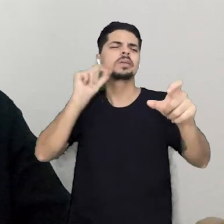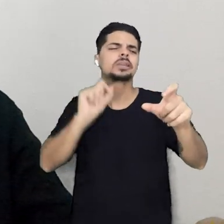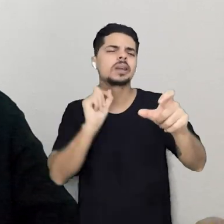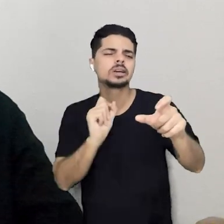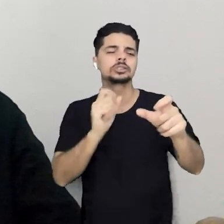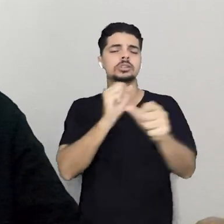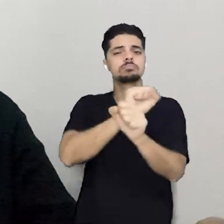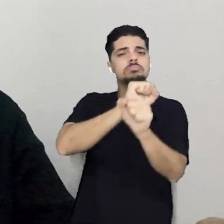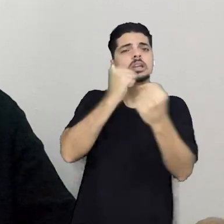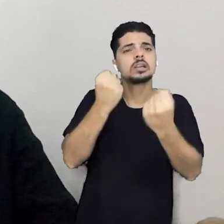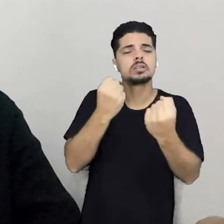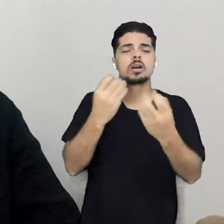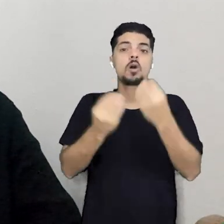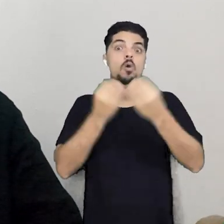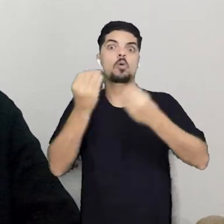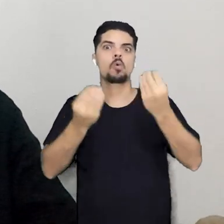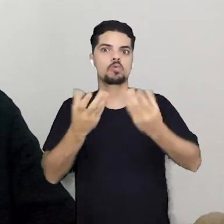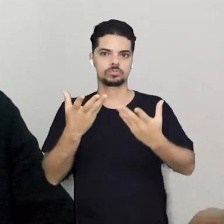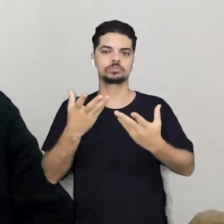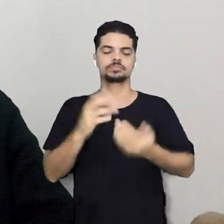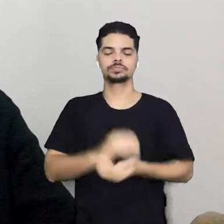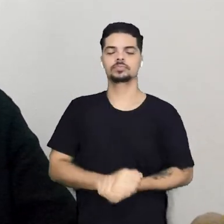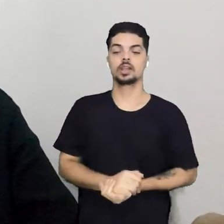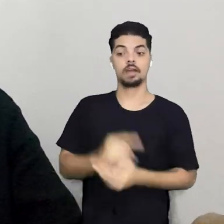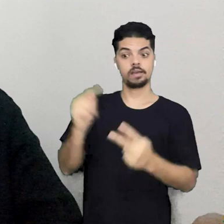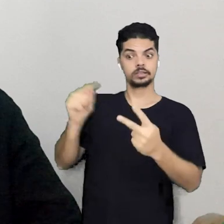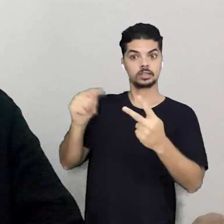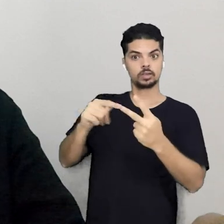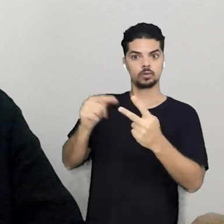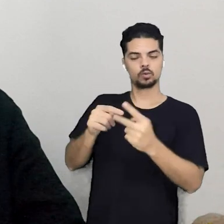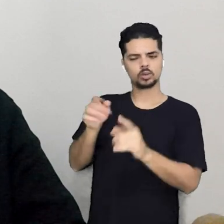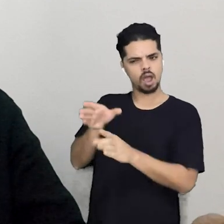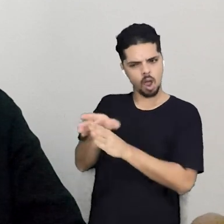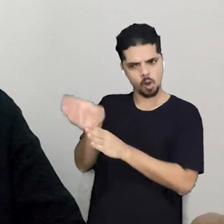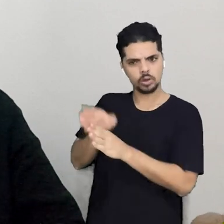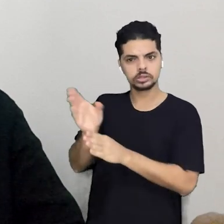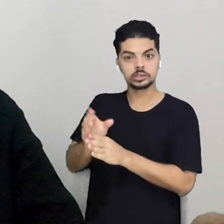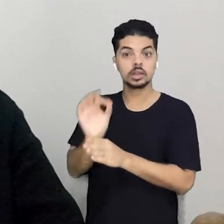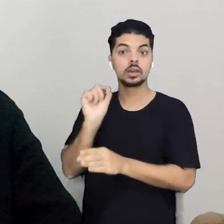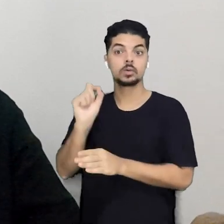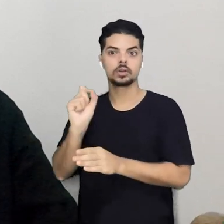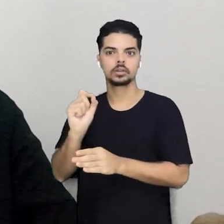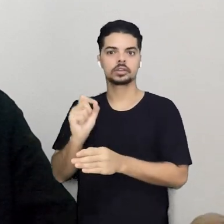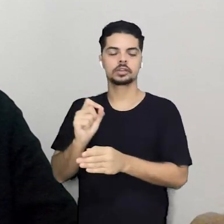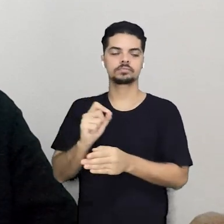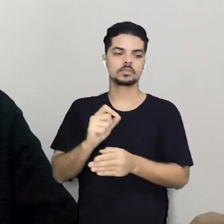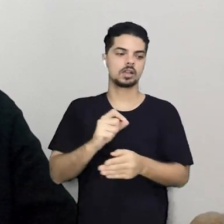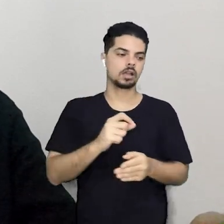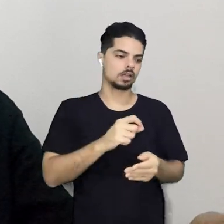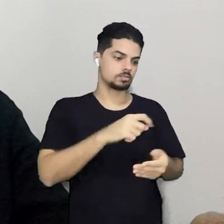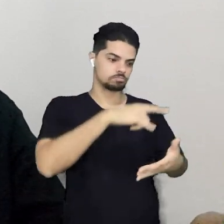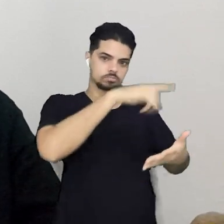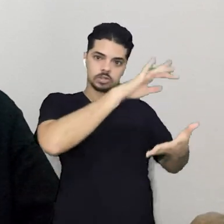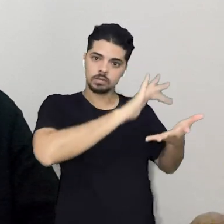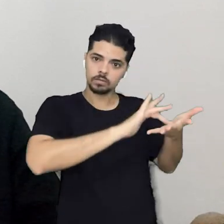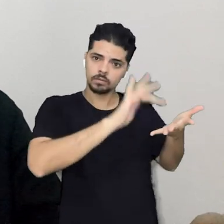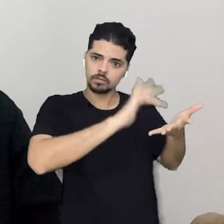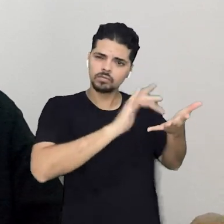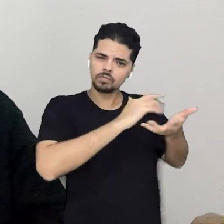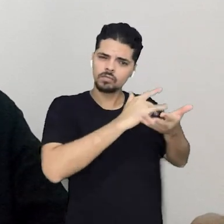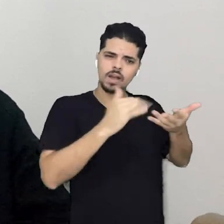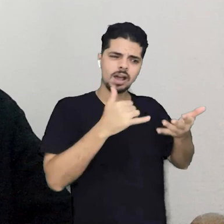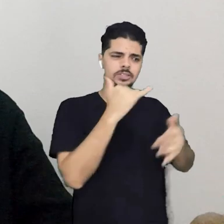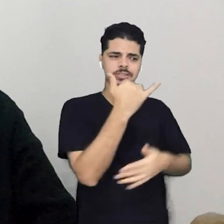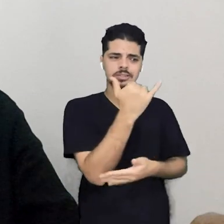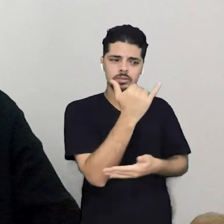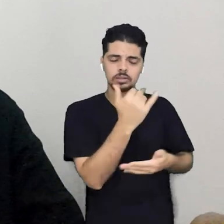atualidade. E a segunda sugestão seria que o professor utilizasse o formato digital para a leitura dos textos